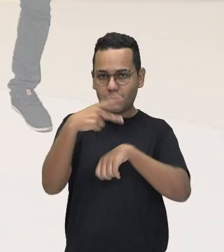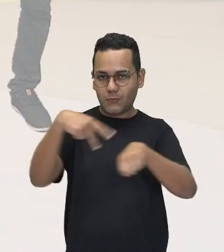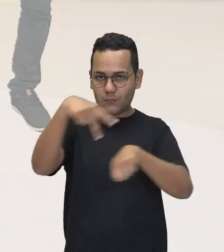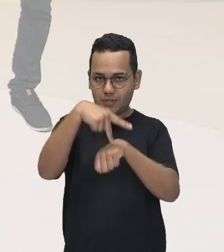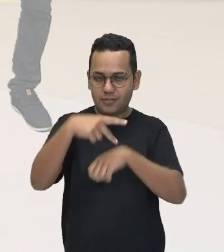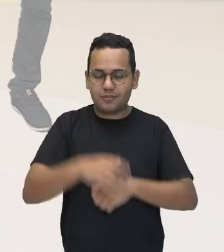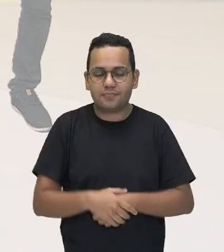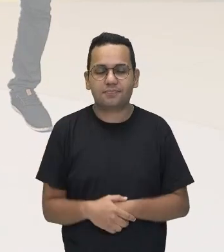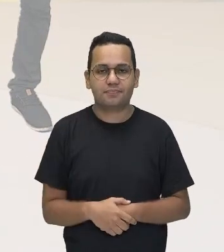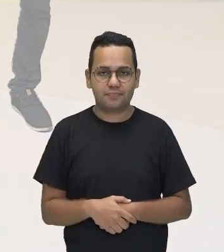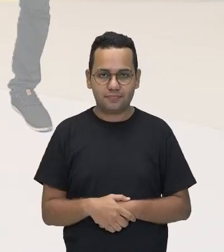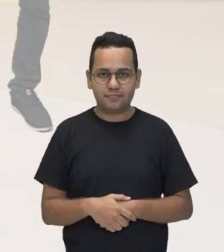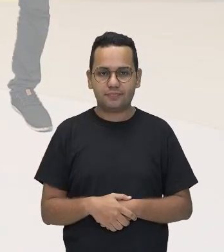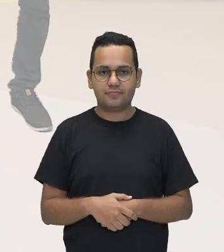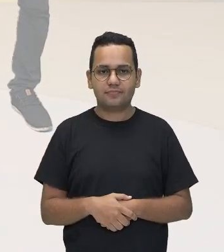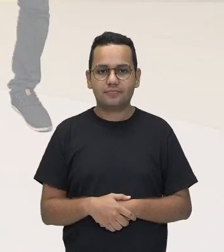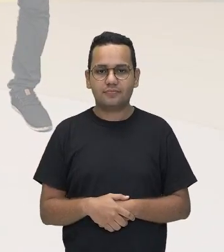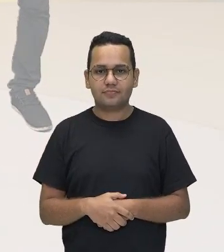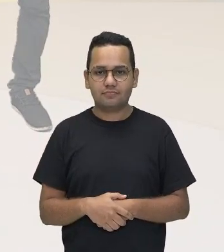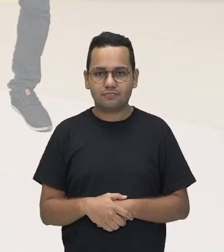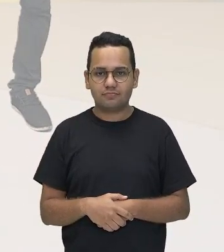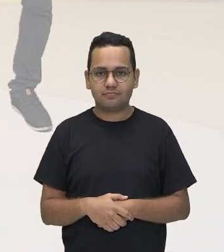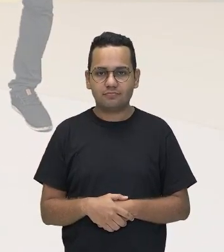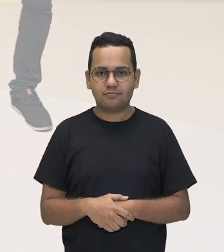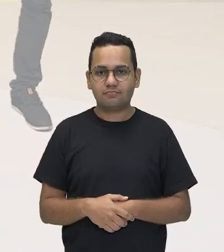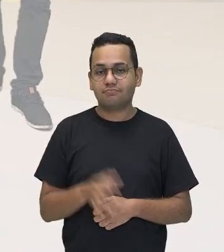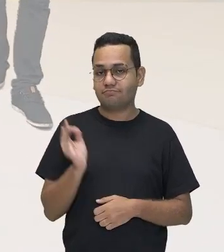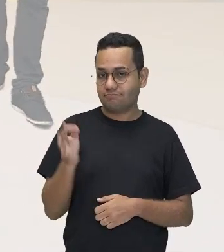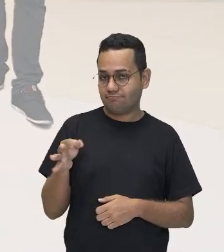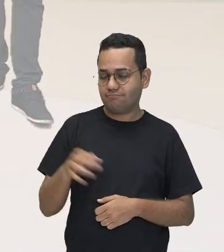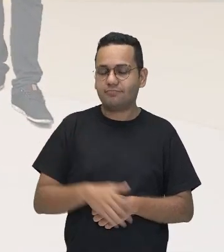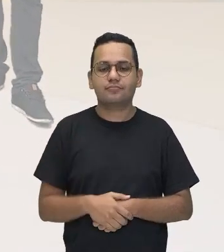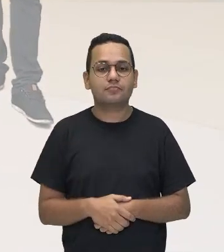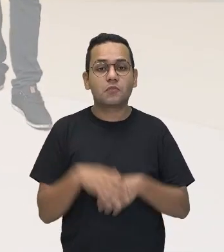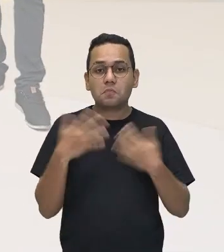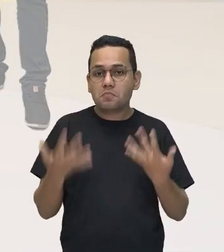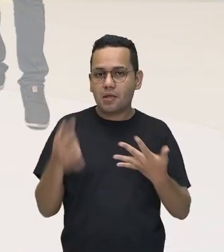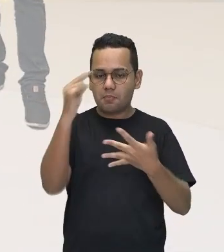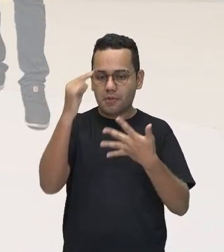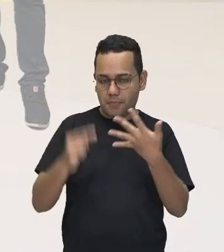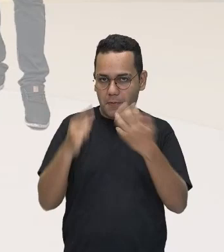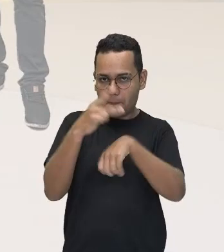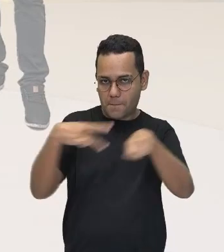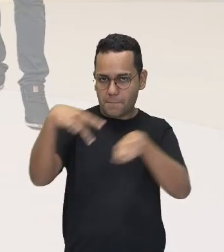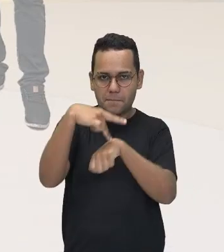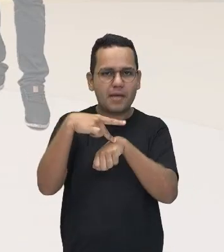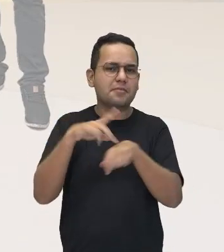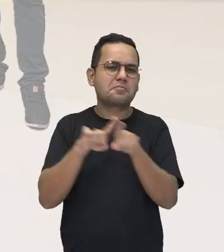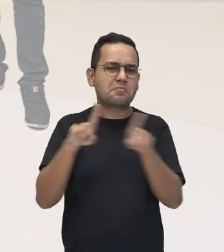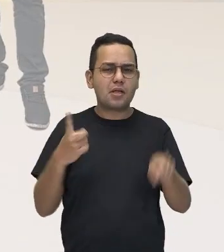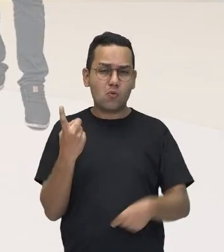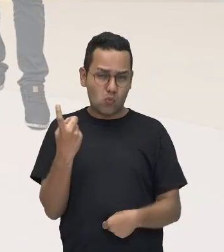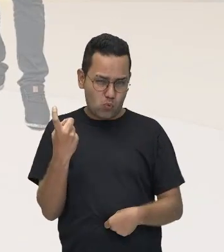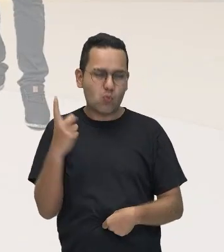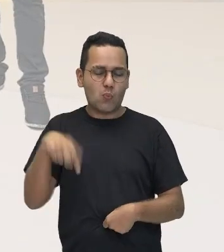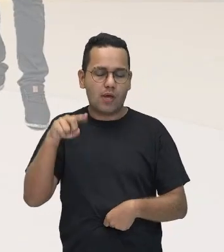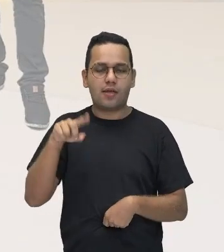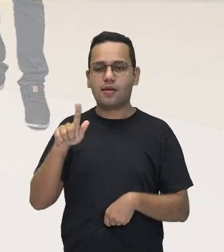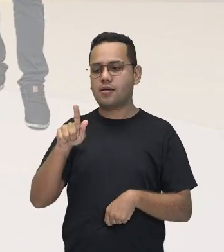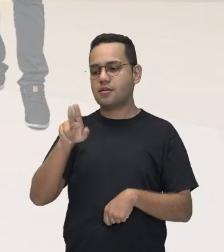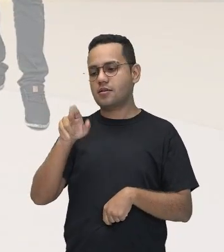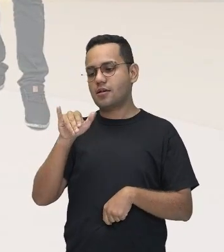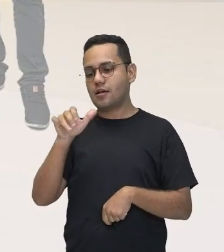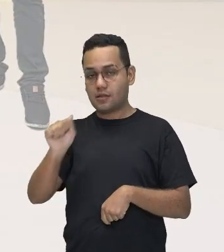Guiana Francesa e o Suriname. Não é isso, professor? Exatamente. Então, esses países, com a exceção da Guiana Francesa, eles são signatários ali